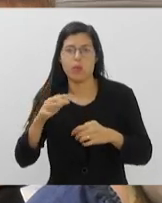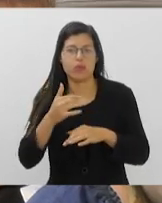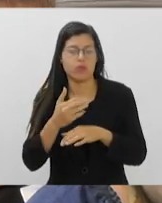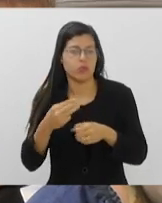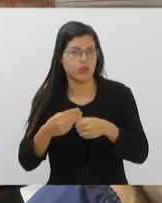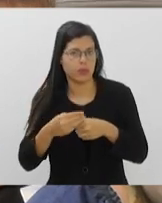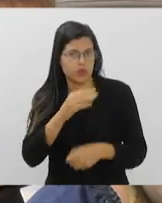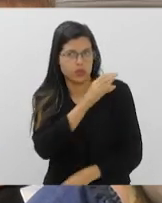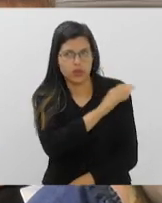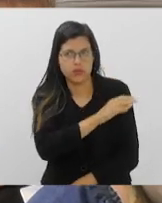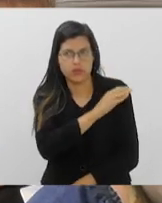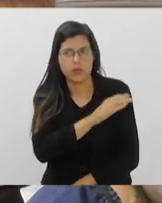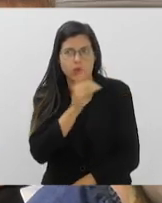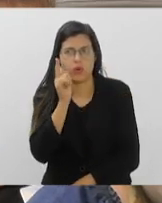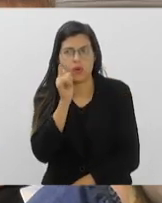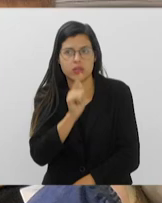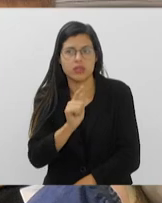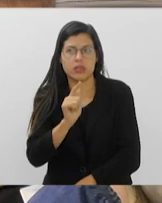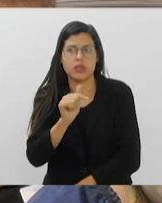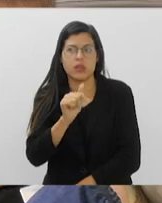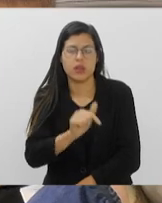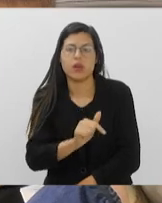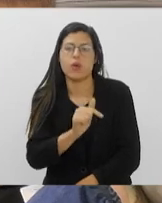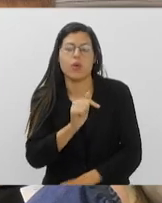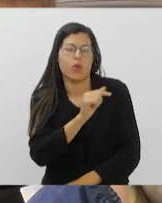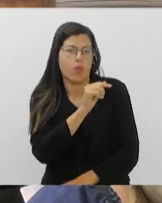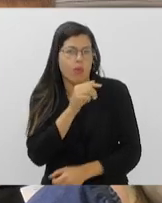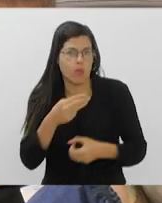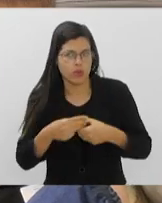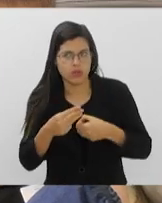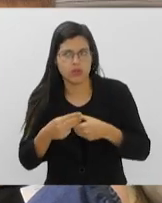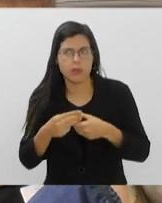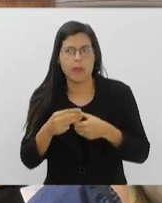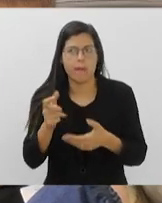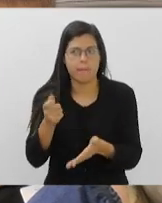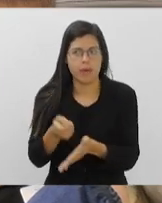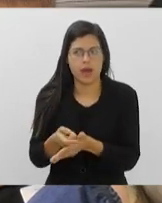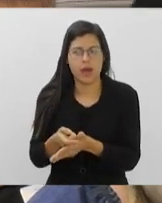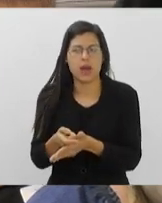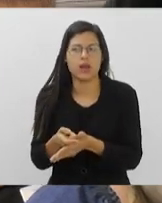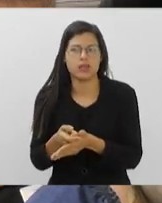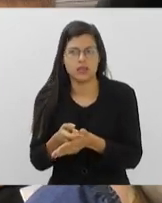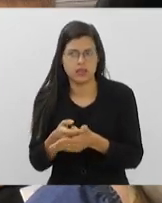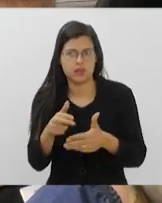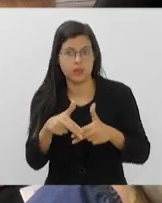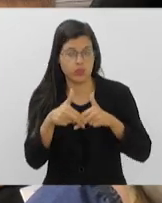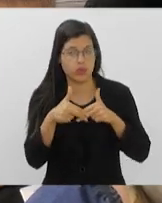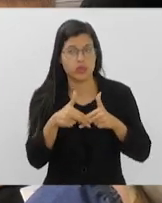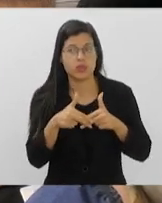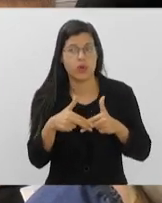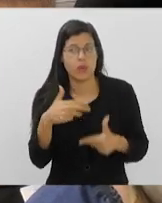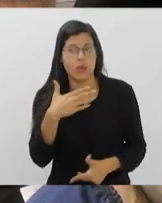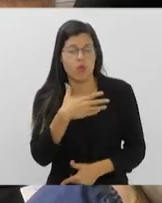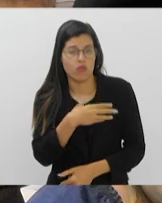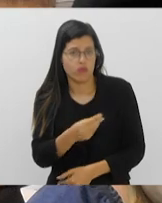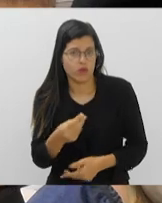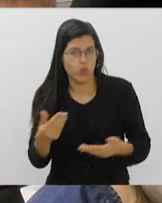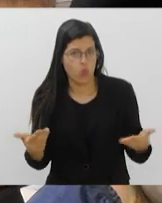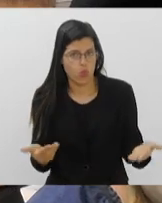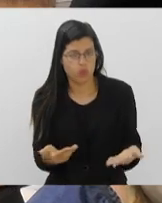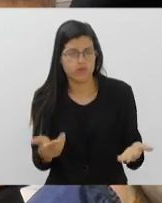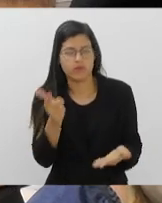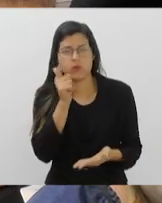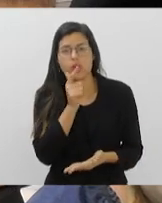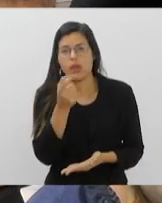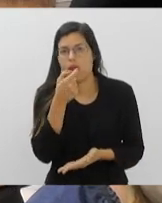e esse sequestro do município de Campos eh através desse recurso da cannabis Então meu filho hoje consegue ter